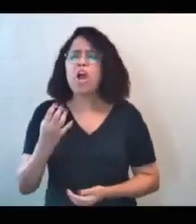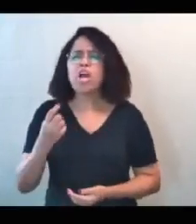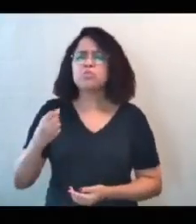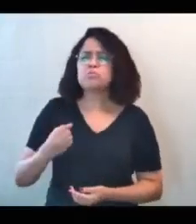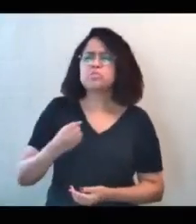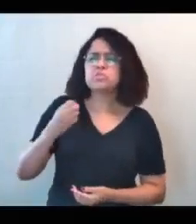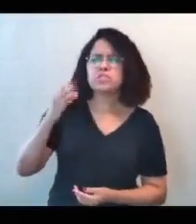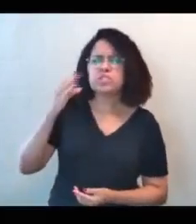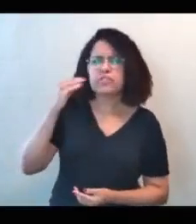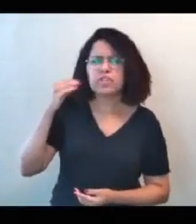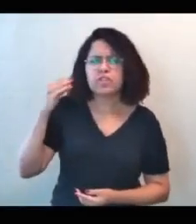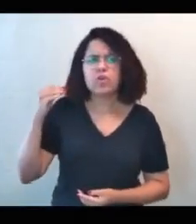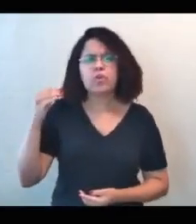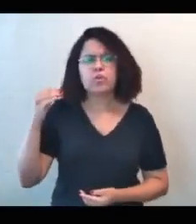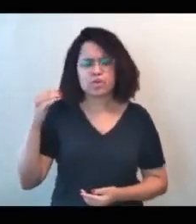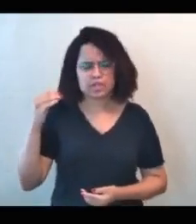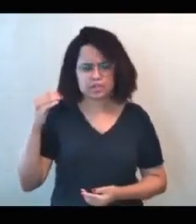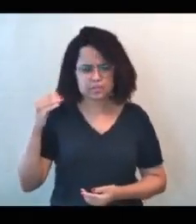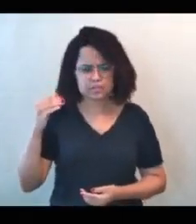Esses créditos foram...